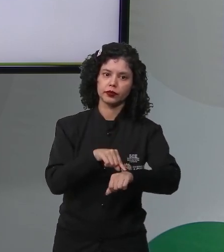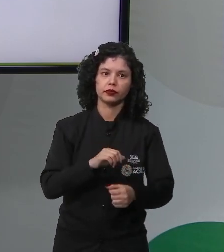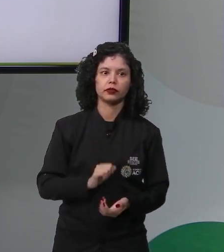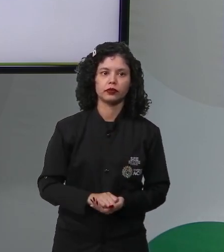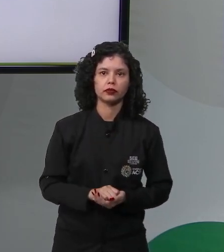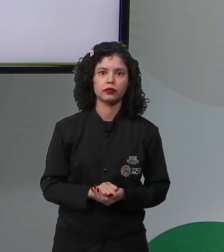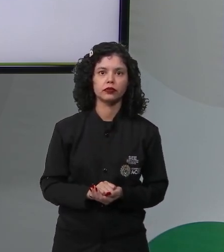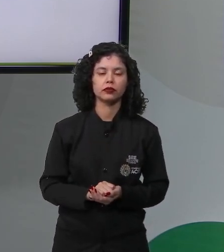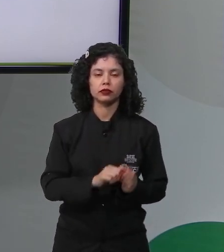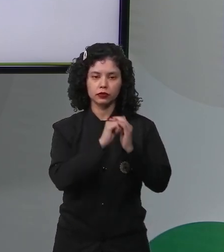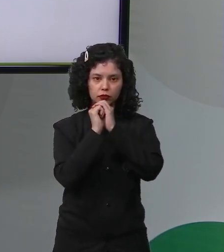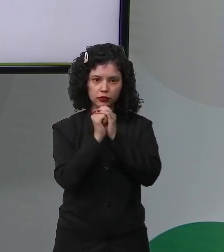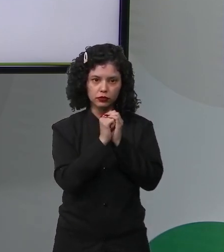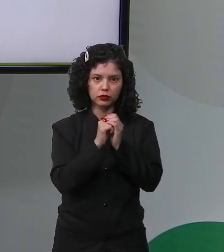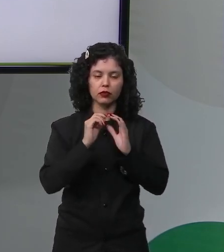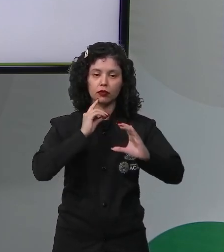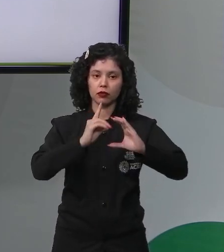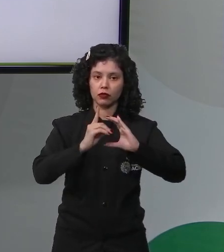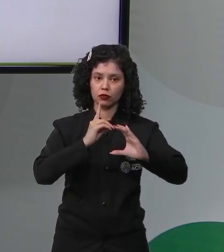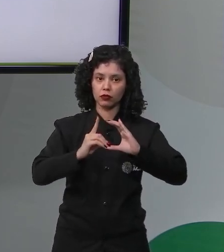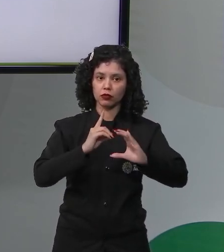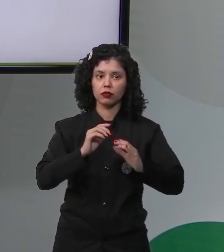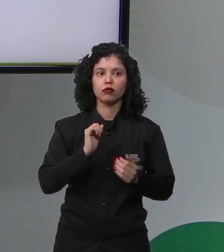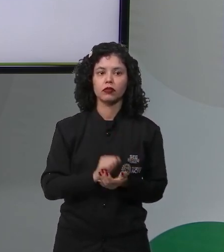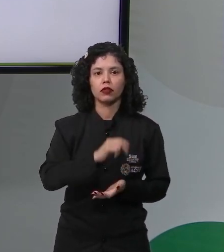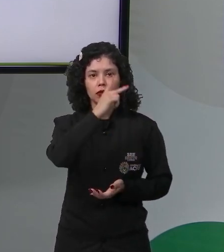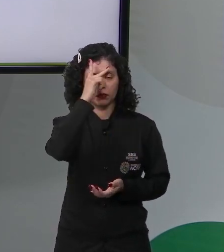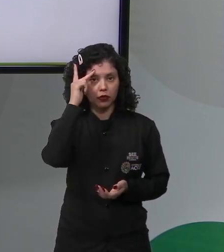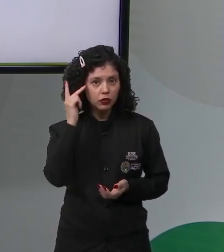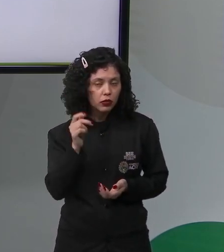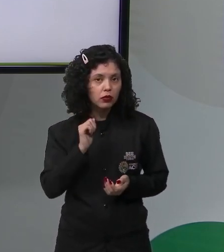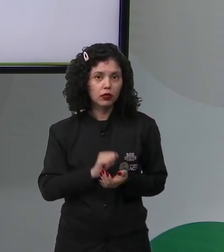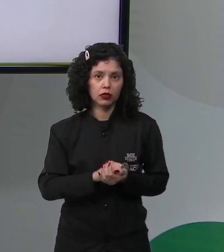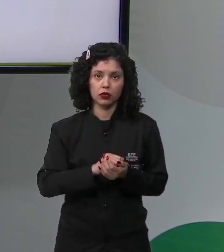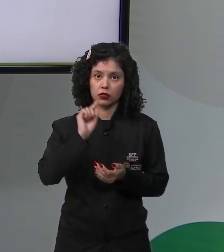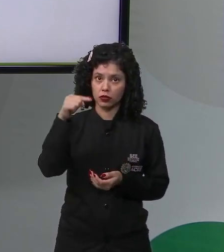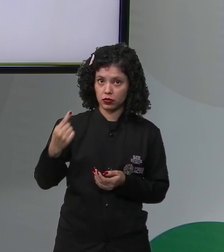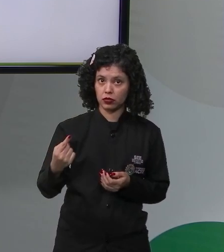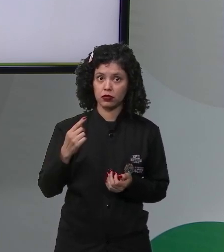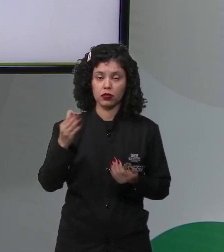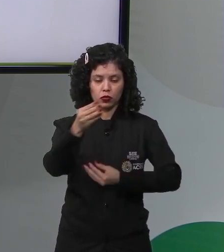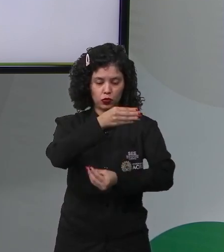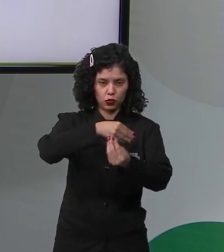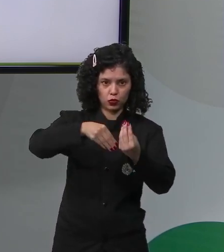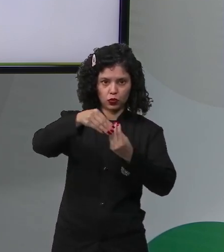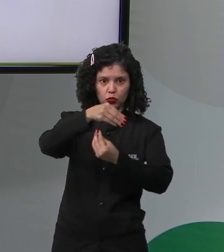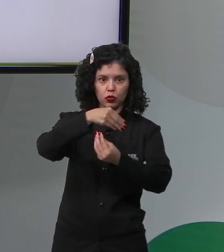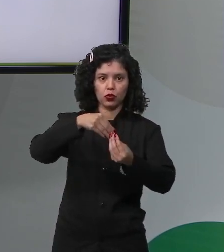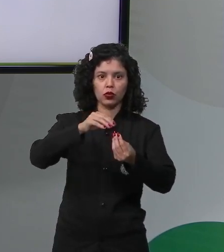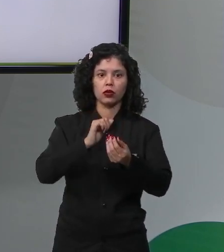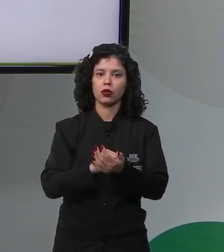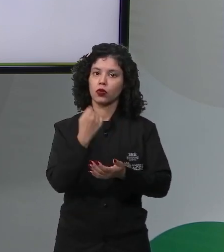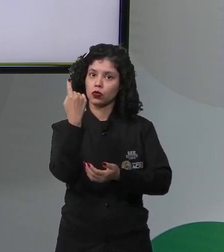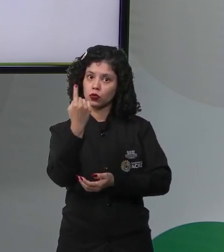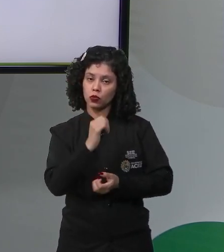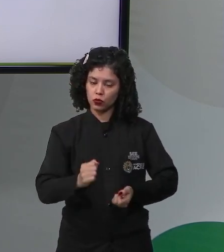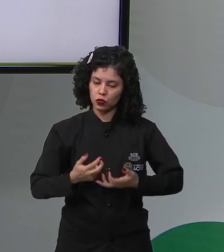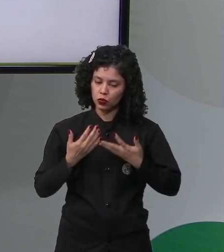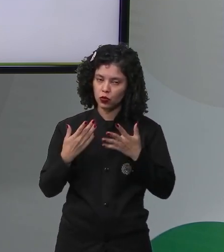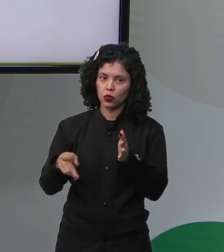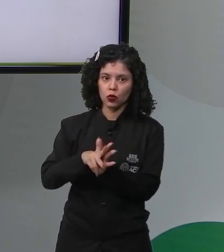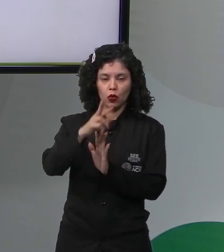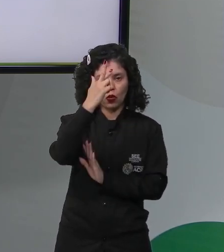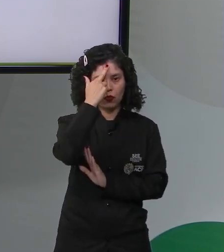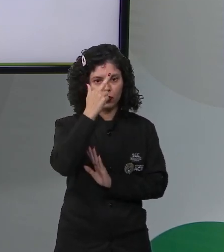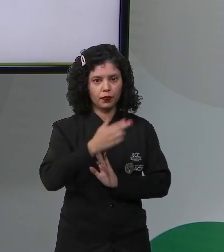numa missa, num culto. As pessoas, elas estão ali envolvidas diante de uma motivação